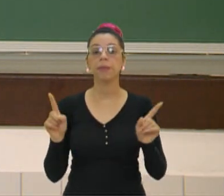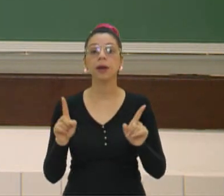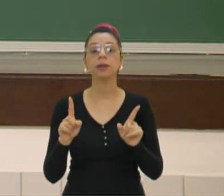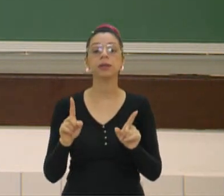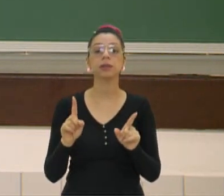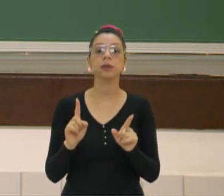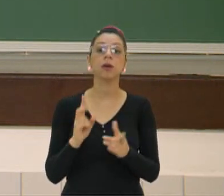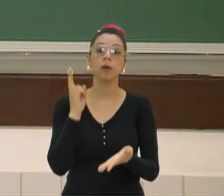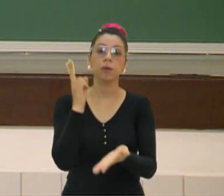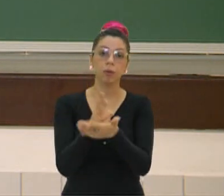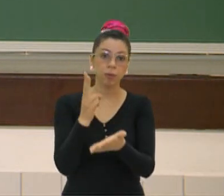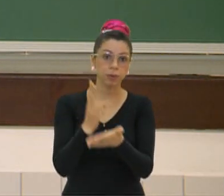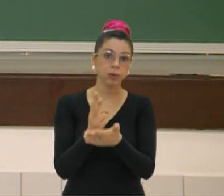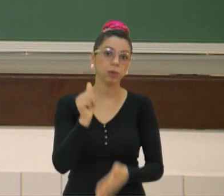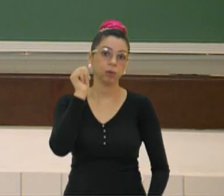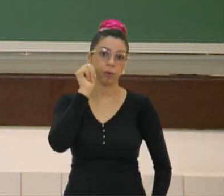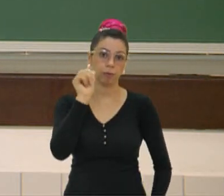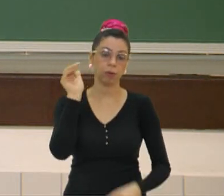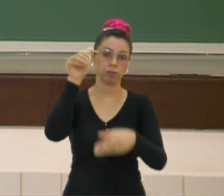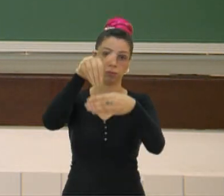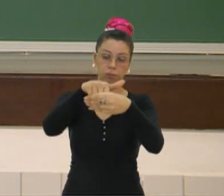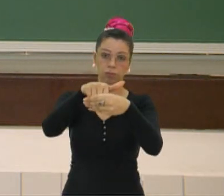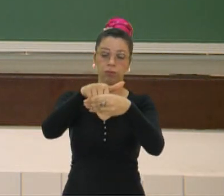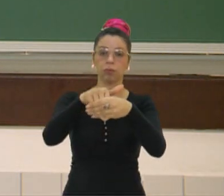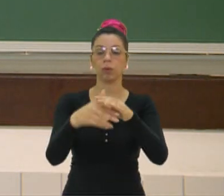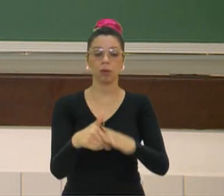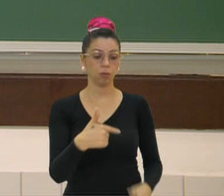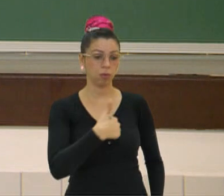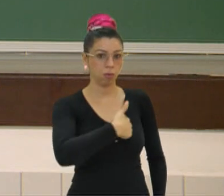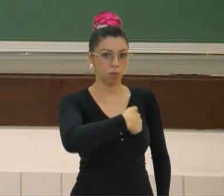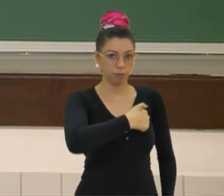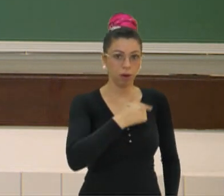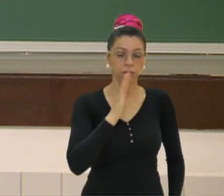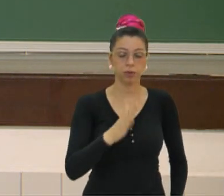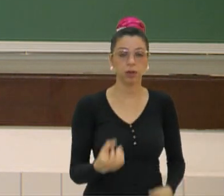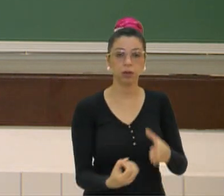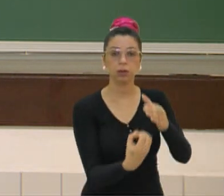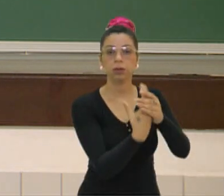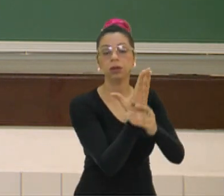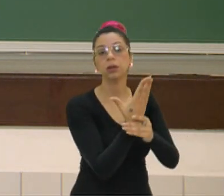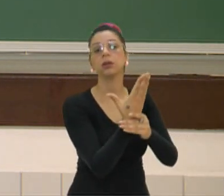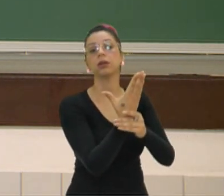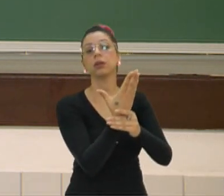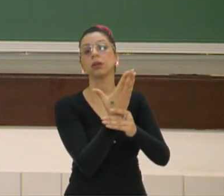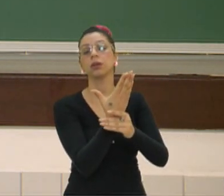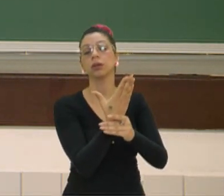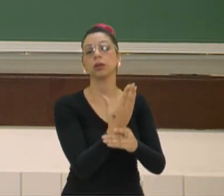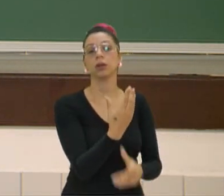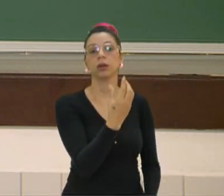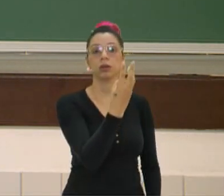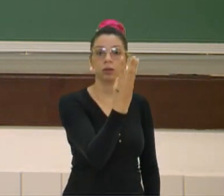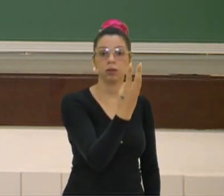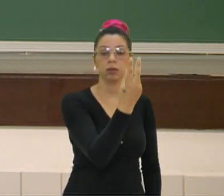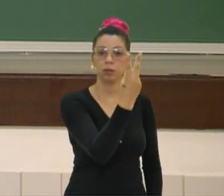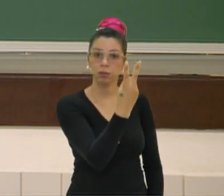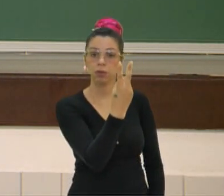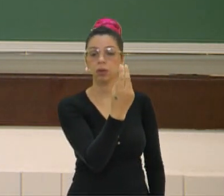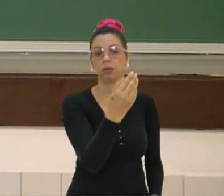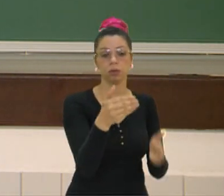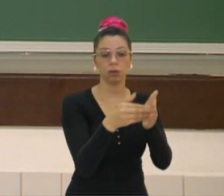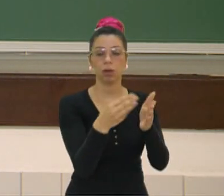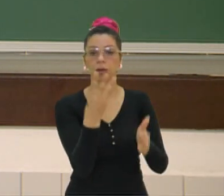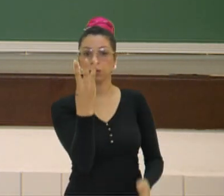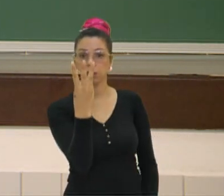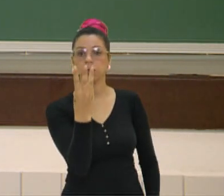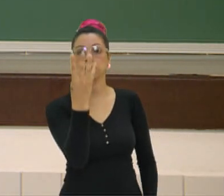feminino. Lembra que é uma conquista do primeiro governo do Vargas, né? Já o Código Eleitoral de 32, a Constituição de 34 que o incorporou e